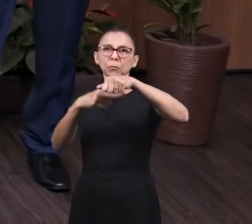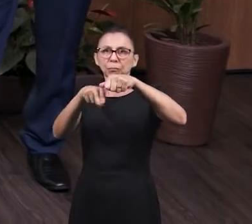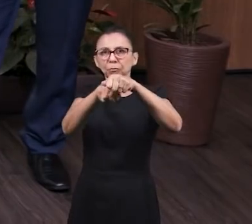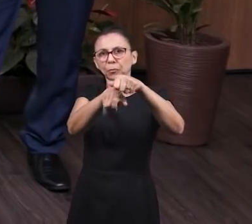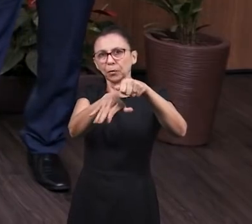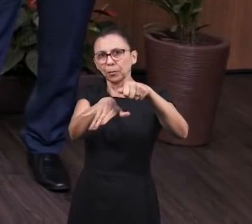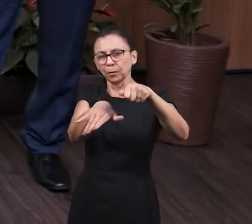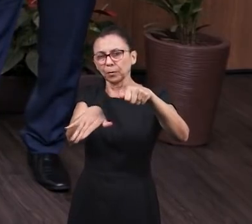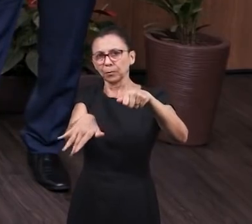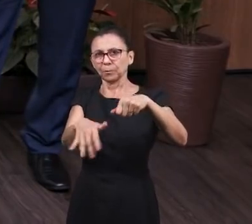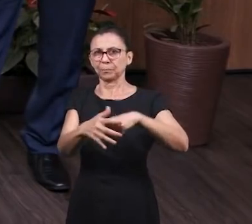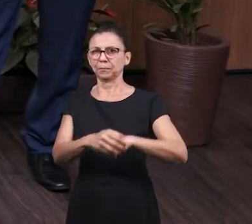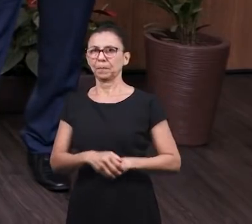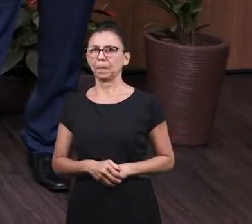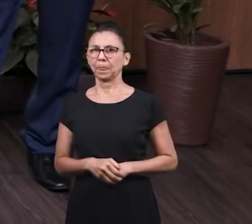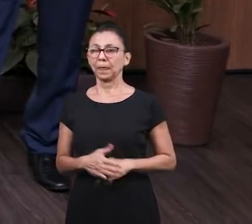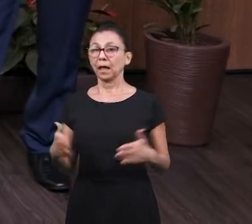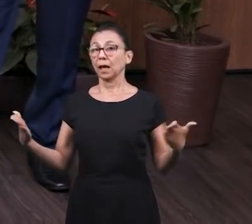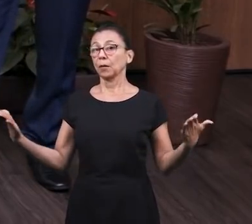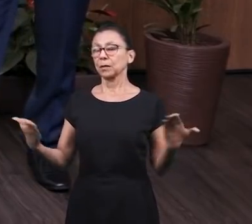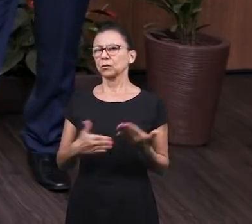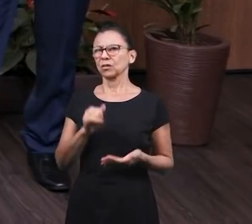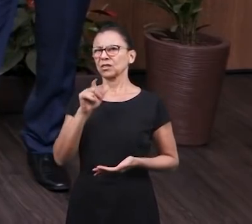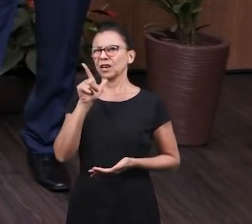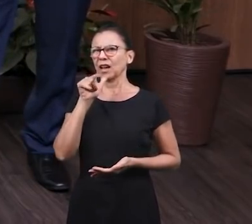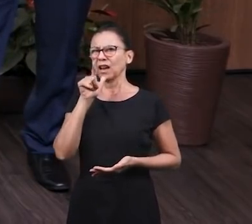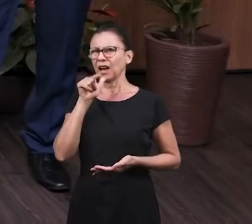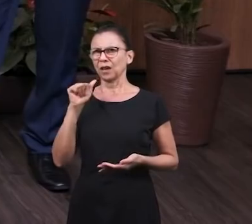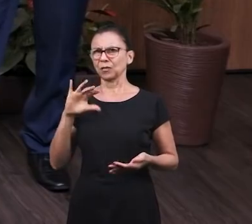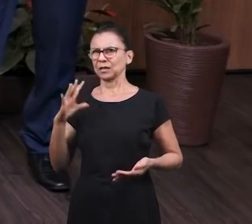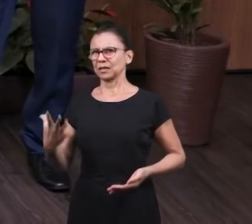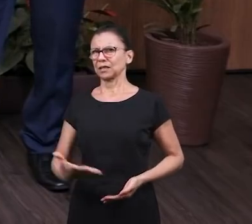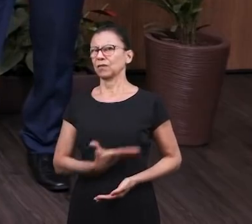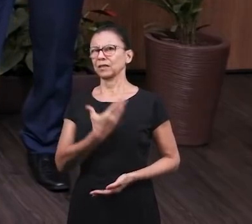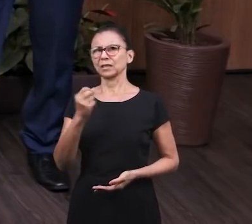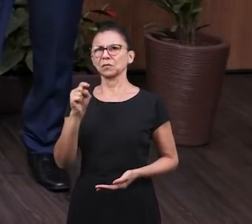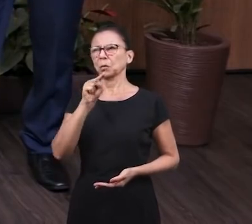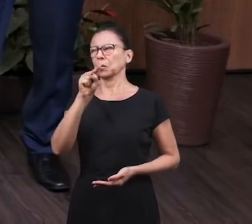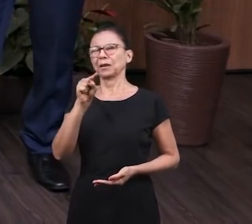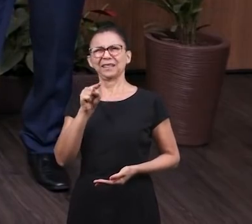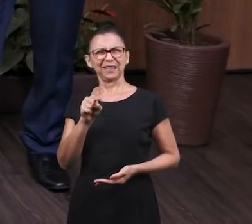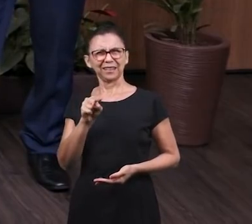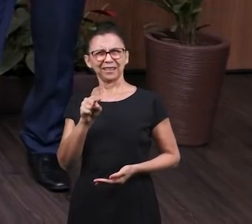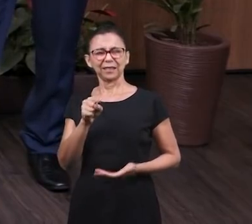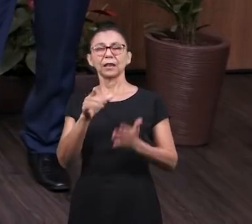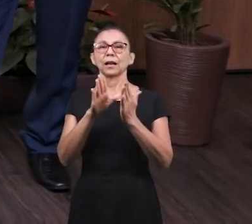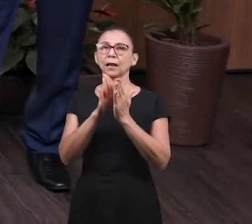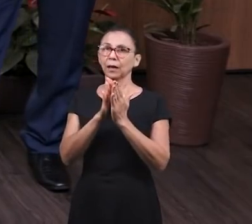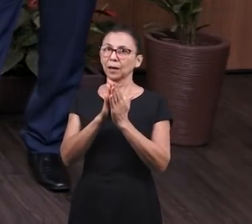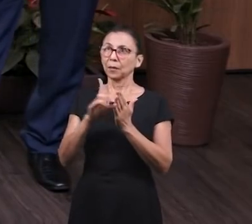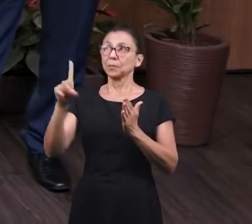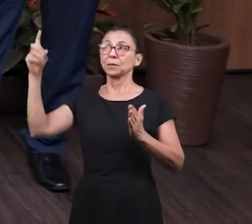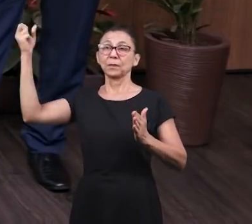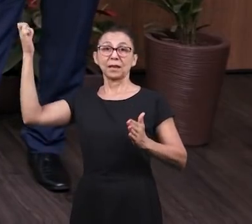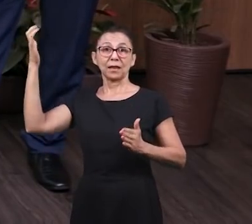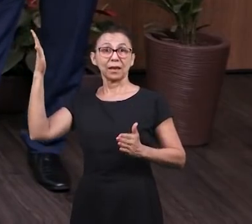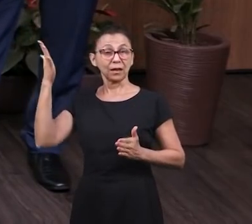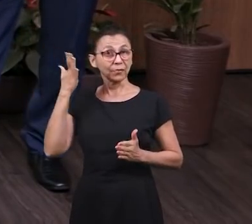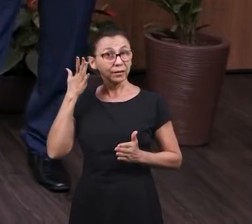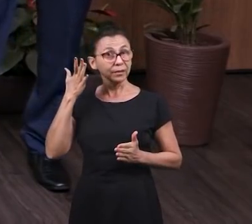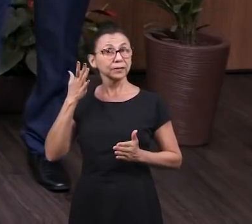Testamento é pelas águas da salvação, a palavra revelada de Deus. Vamos,